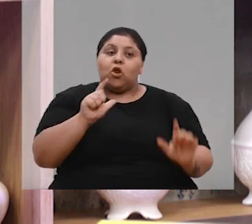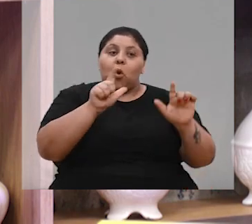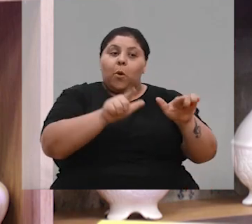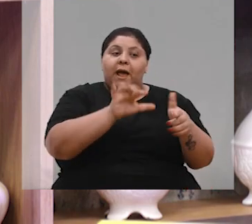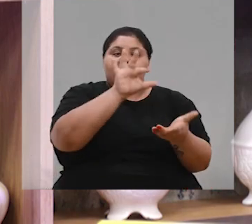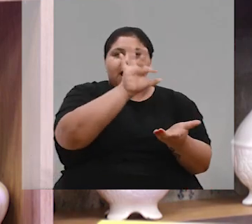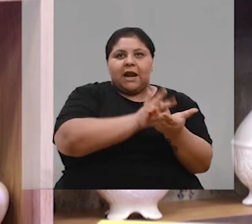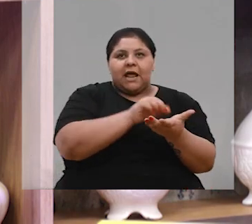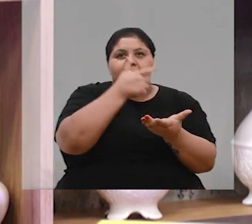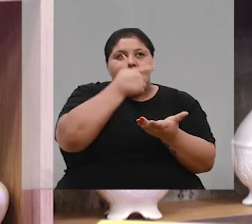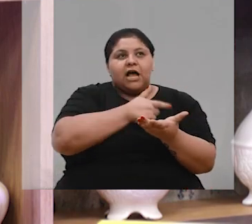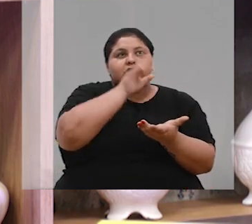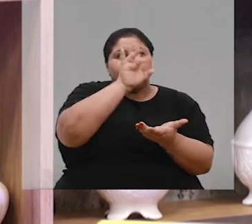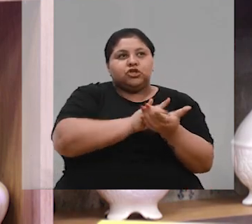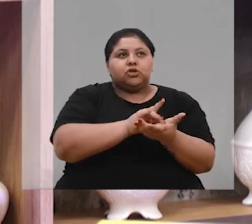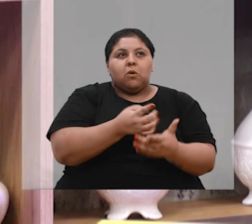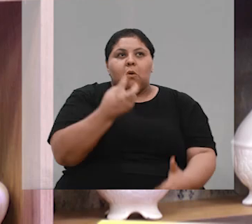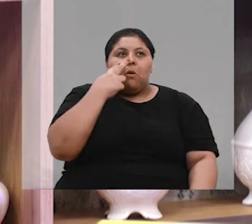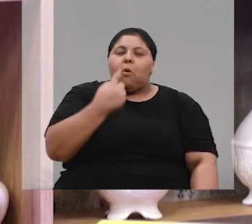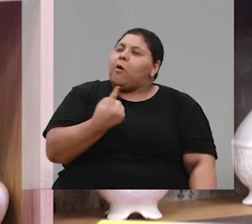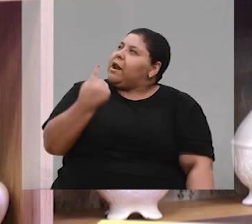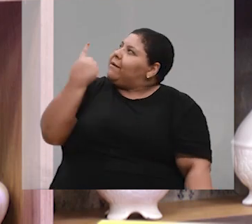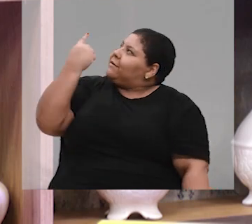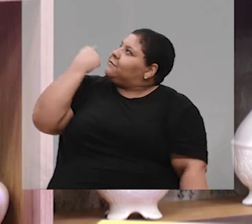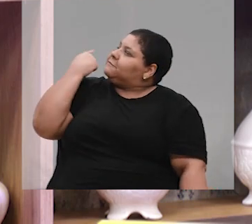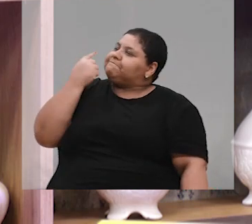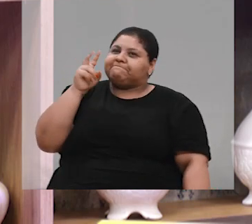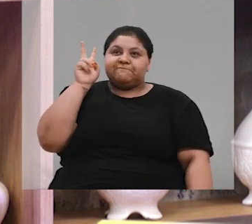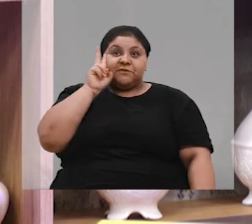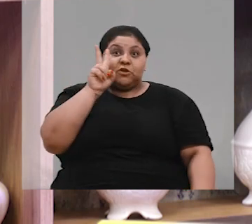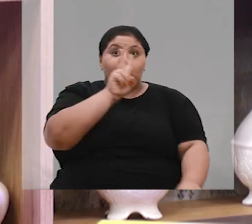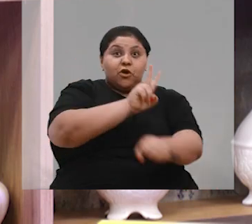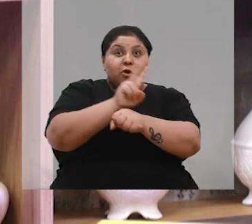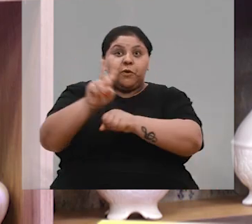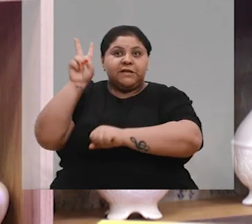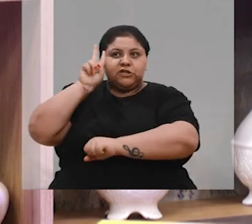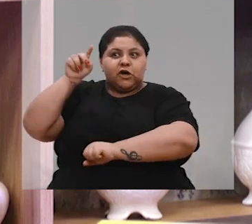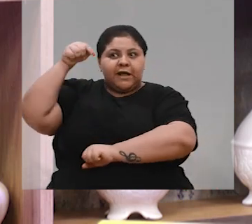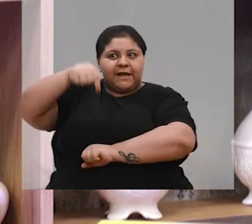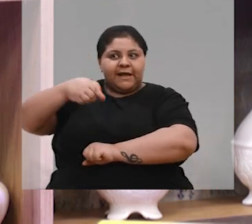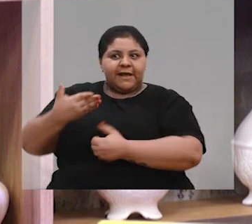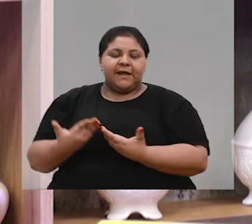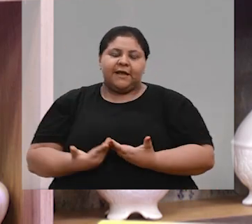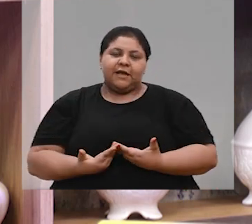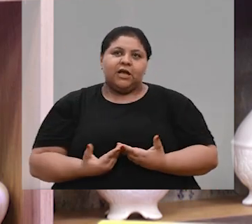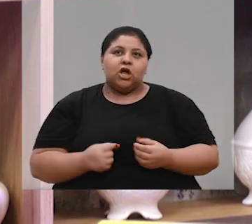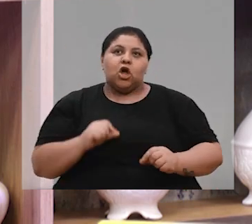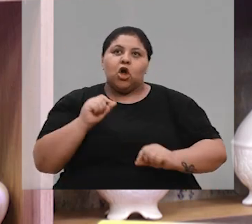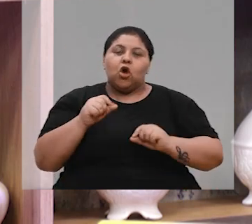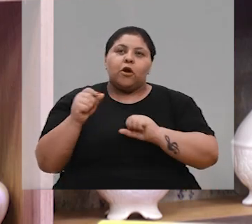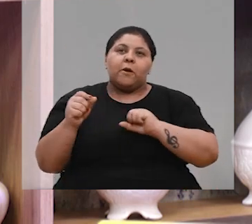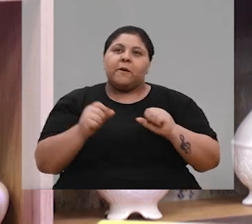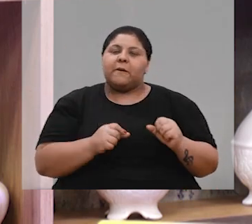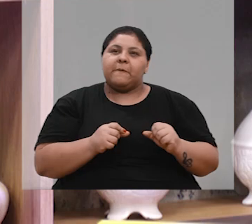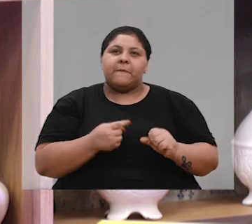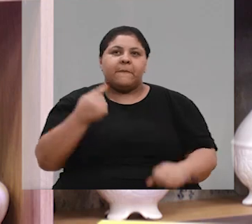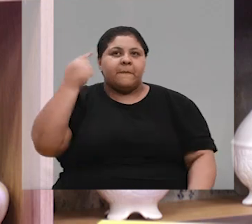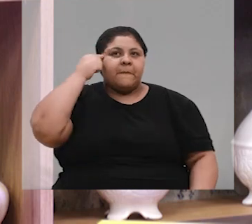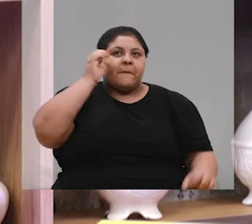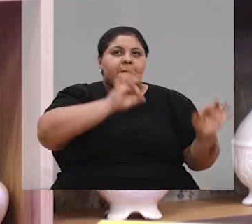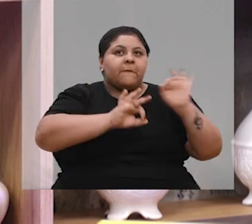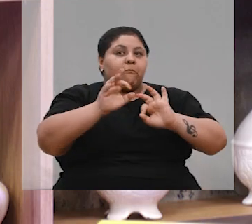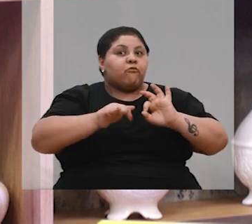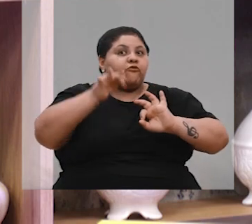para trás, um historiador que cuida da nossa história aqui na casa, o que a gente